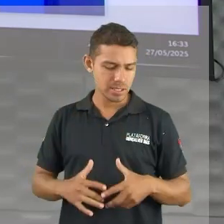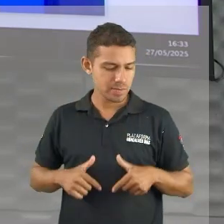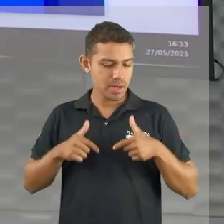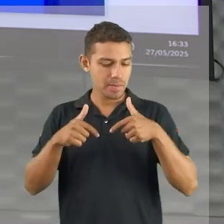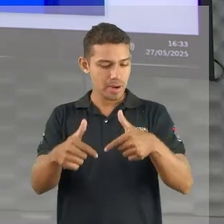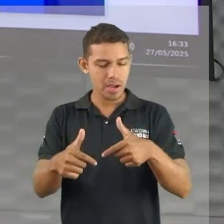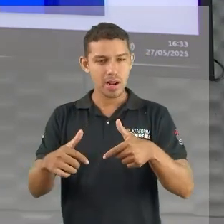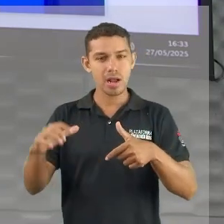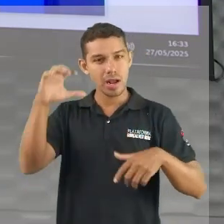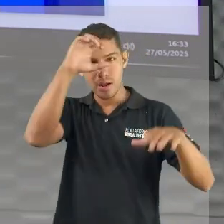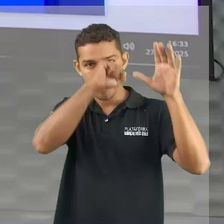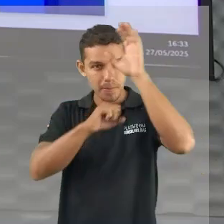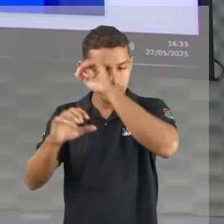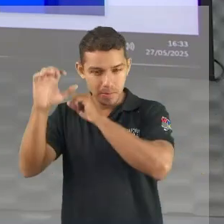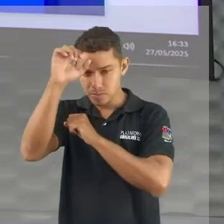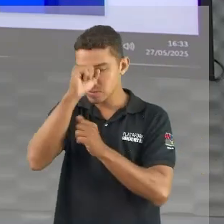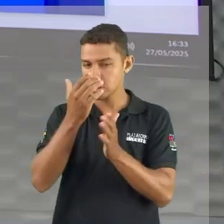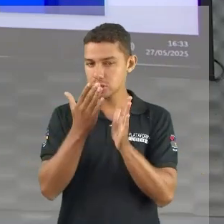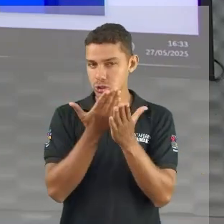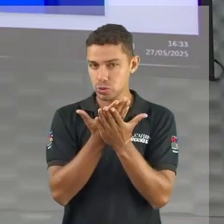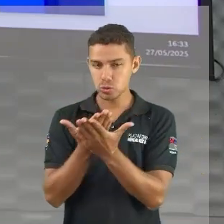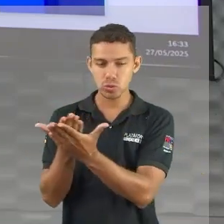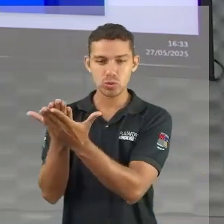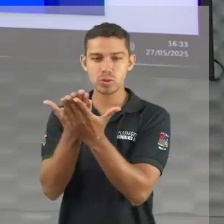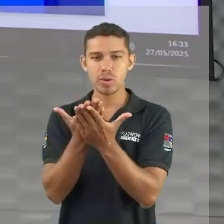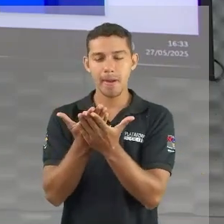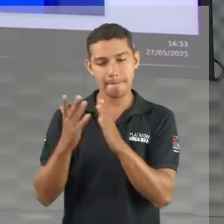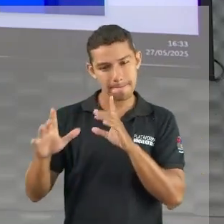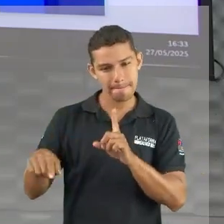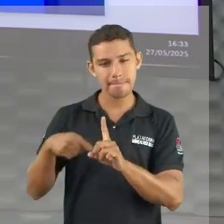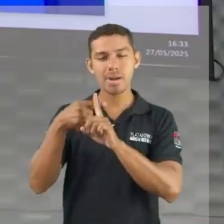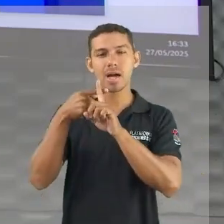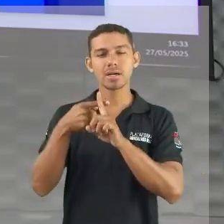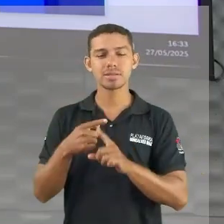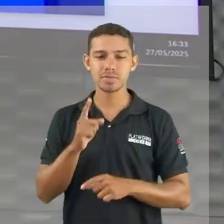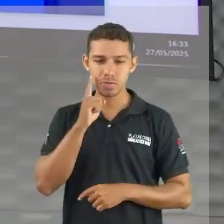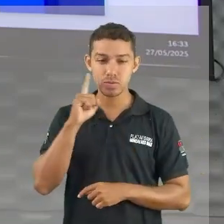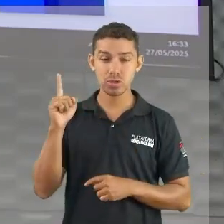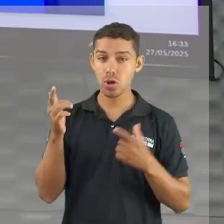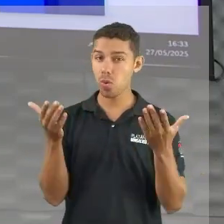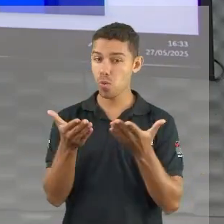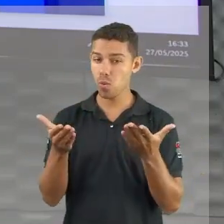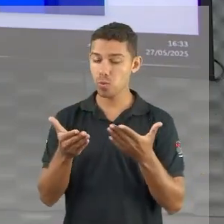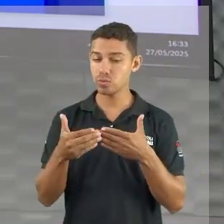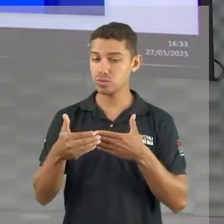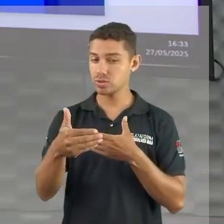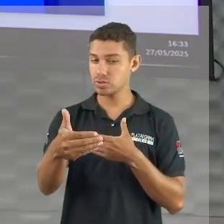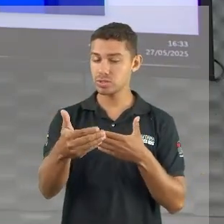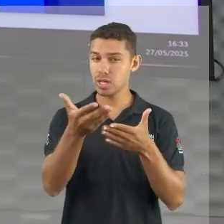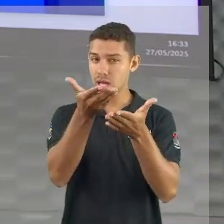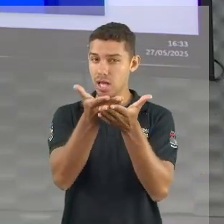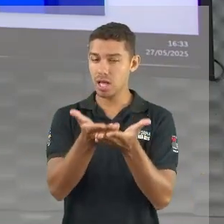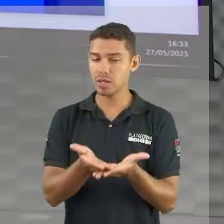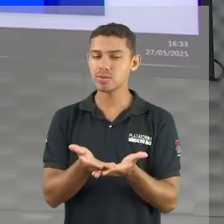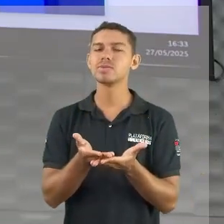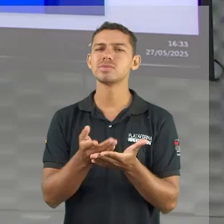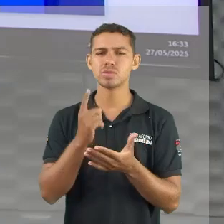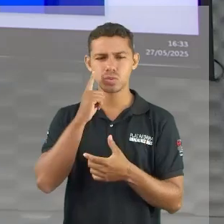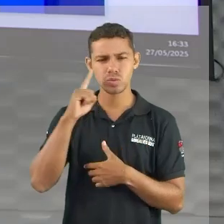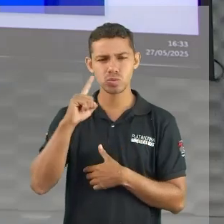também para aprofundar os estudos de vocês cada vez mais. Então, hoje, nessa aula aqui, a gente vai continuar